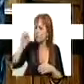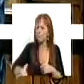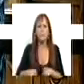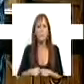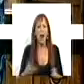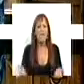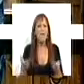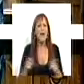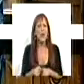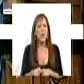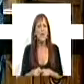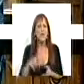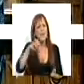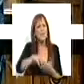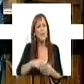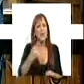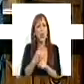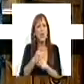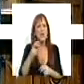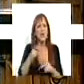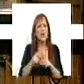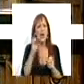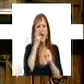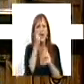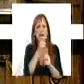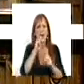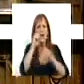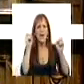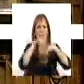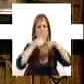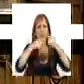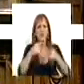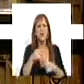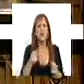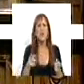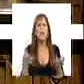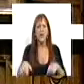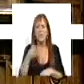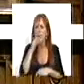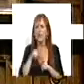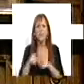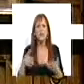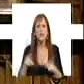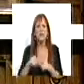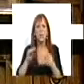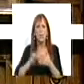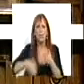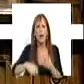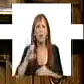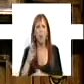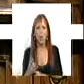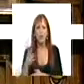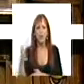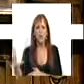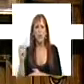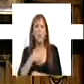dos incentivos para a instalação de equipamentos de energias renováveis, mas também poderíamos falar do passe 418 e